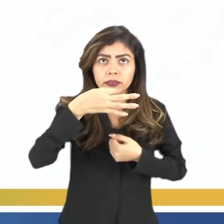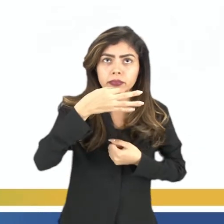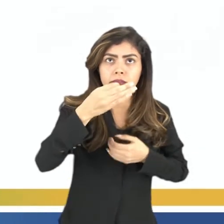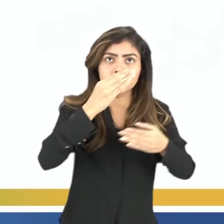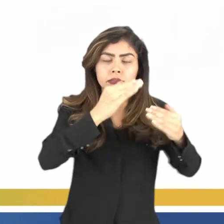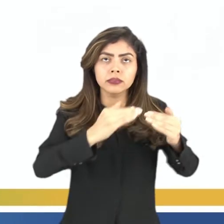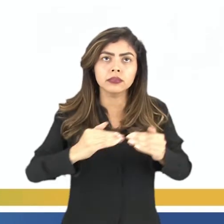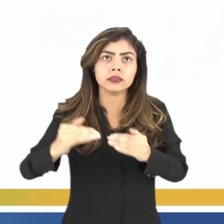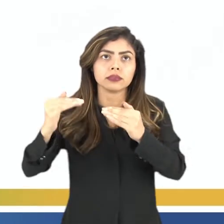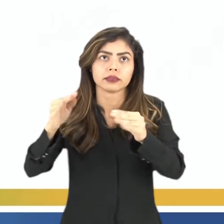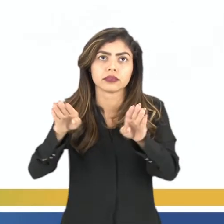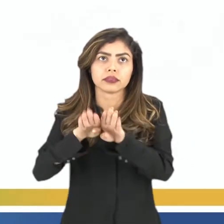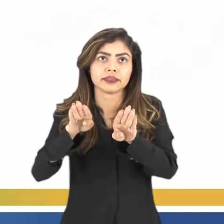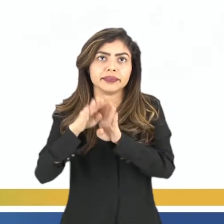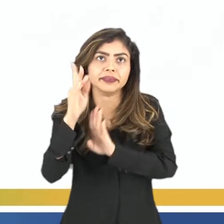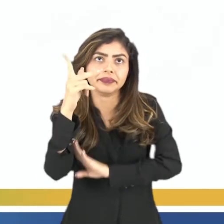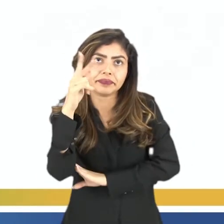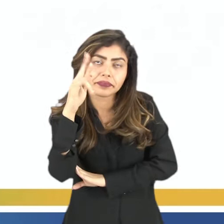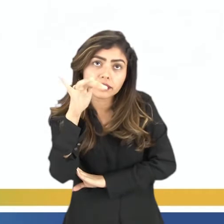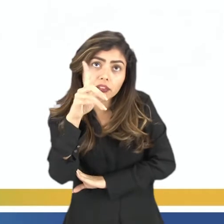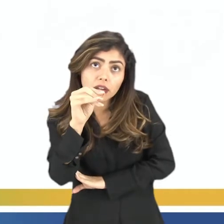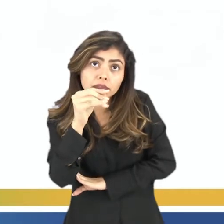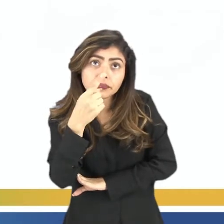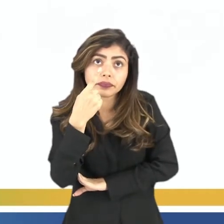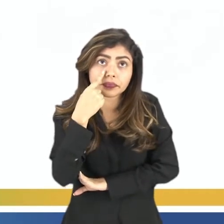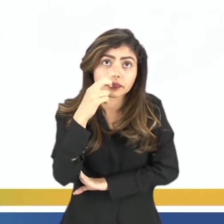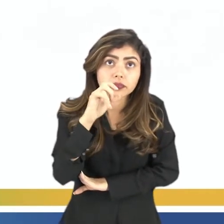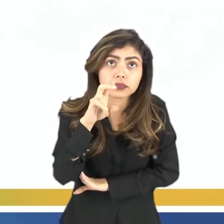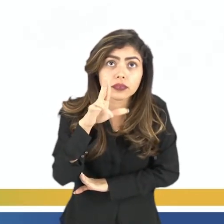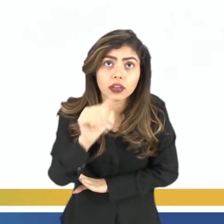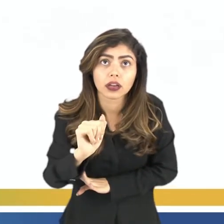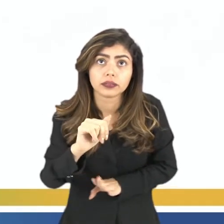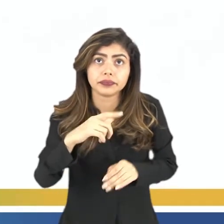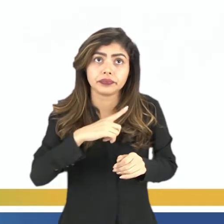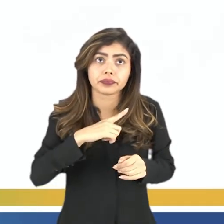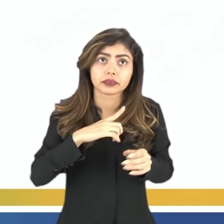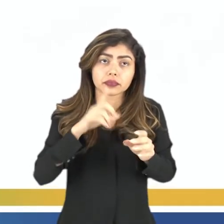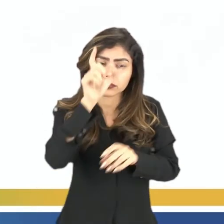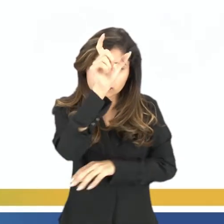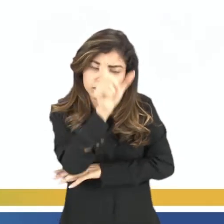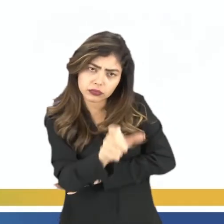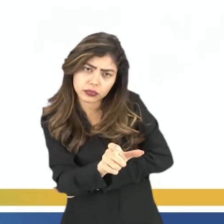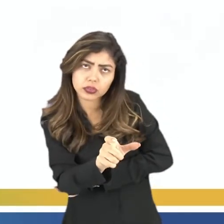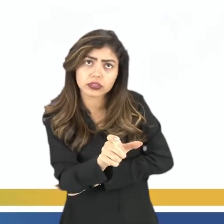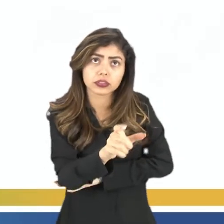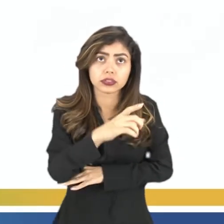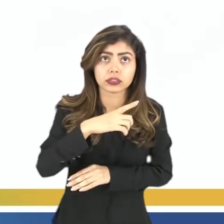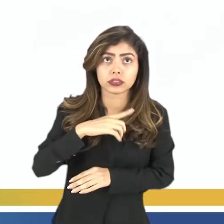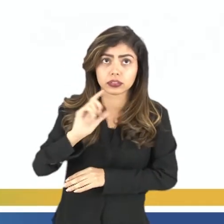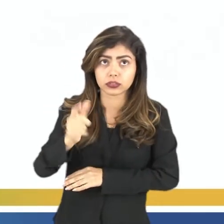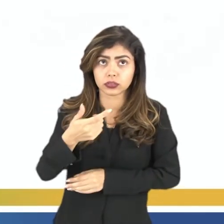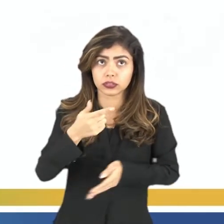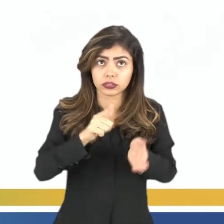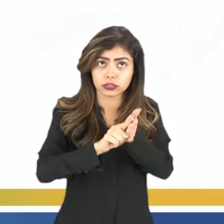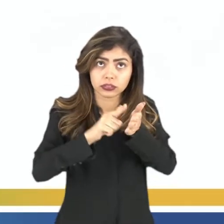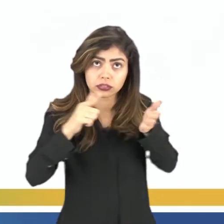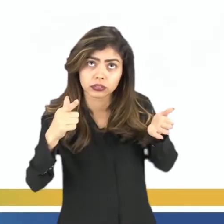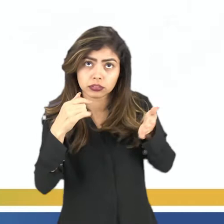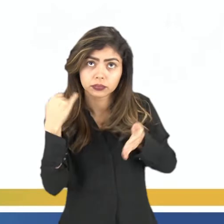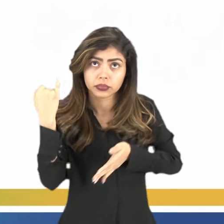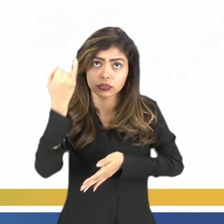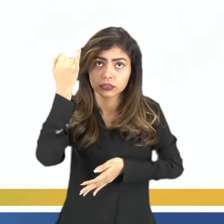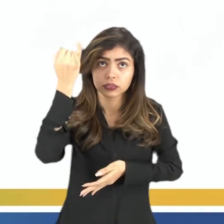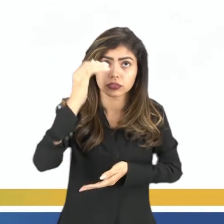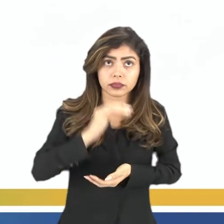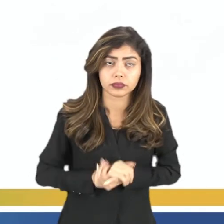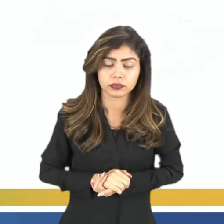los periódicos y suelen aparecer en una angosta columna costado de una noticia principal, que